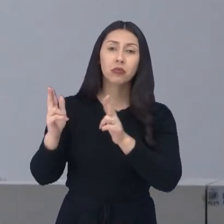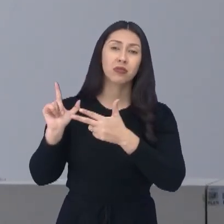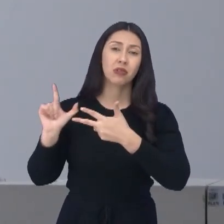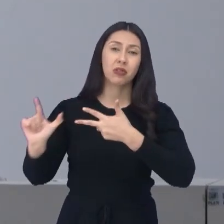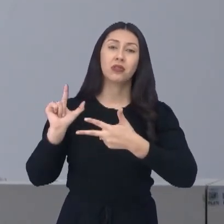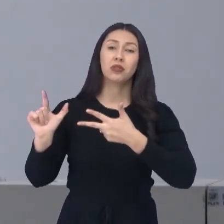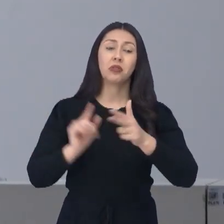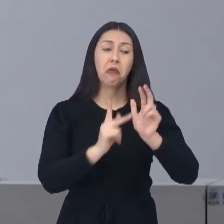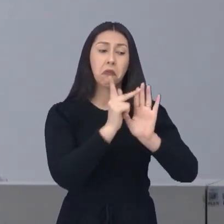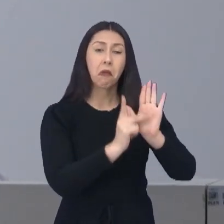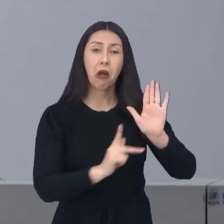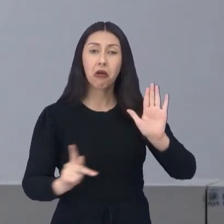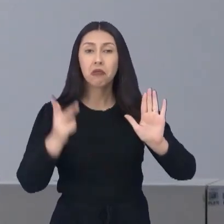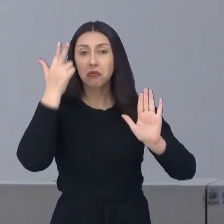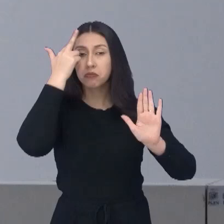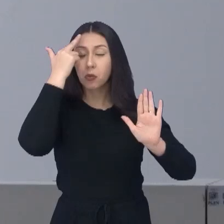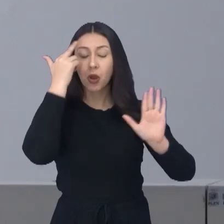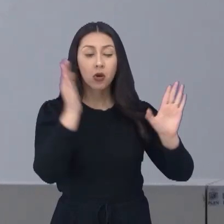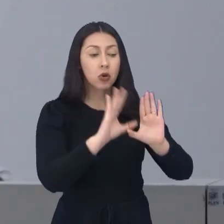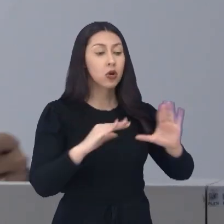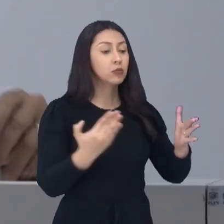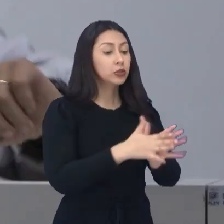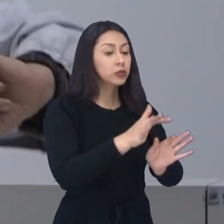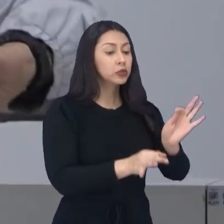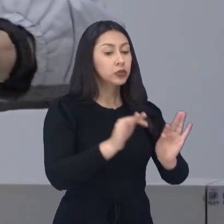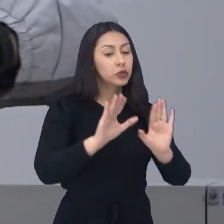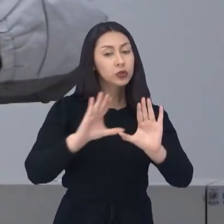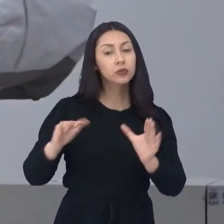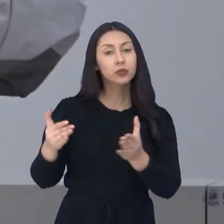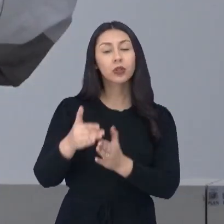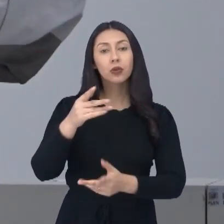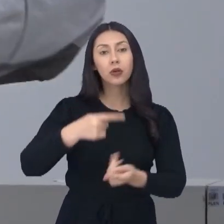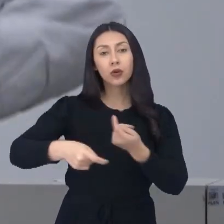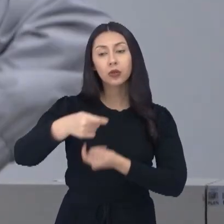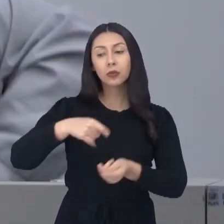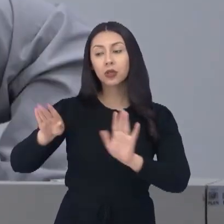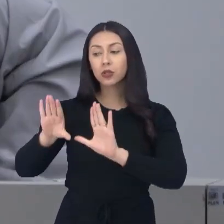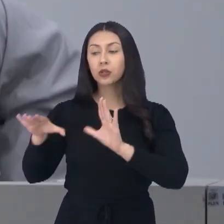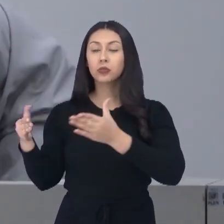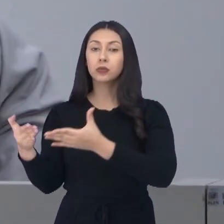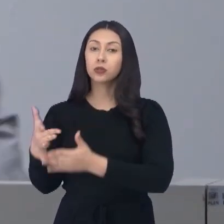é ordinário. Comissões de Justiça, Economia e Saúde.